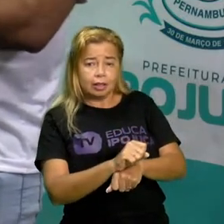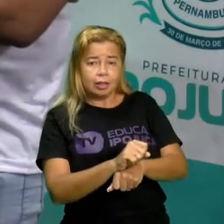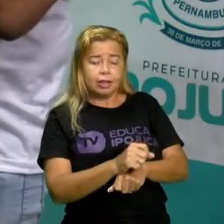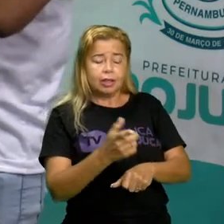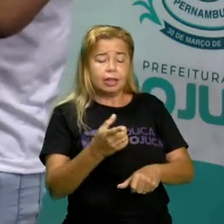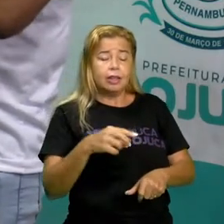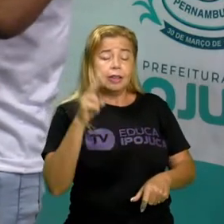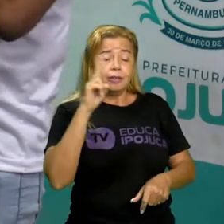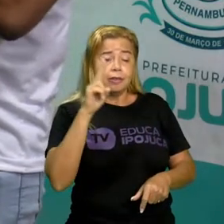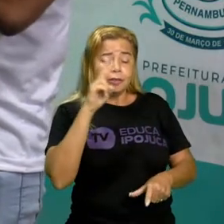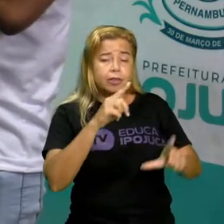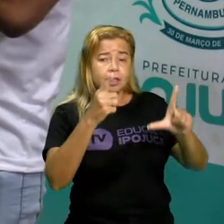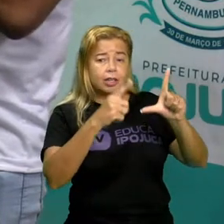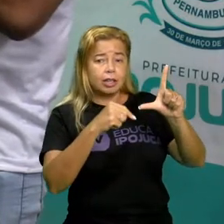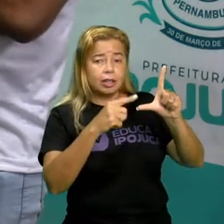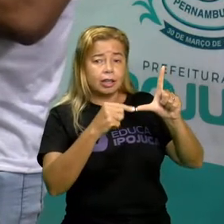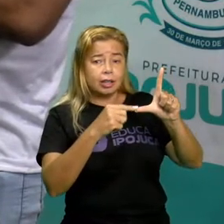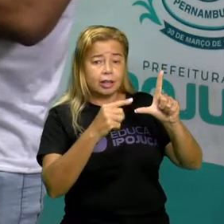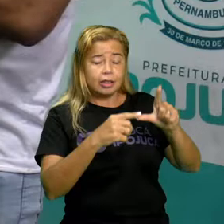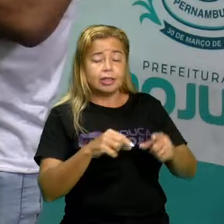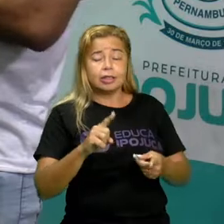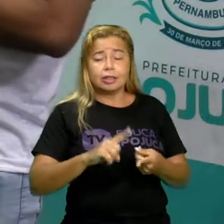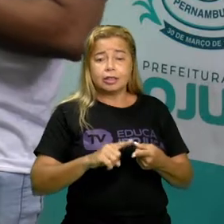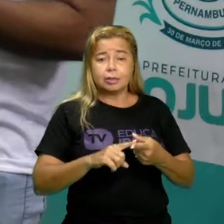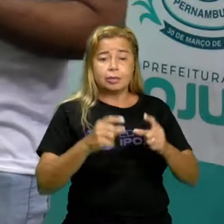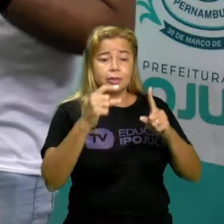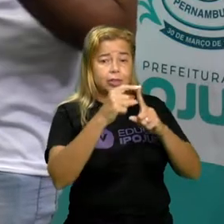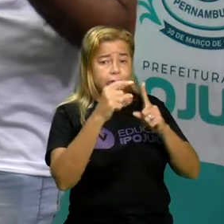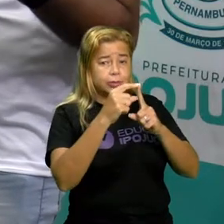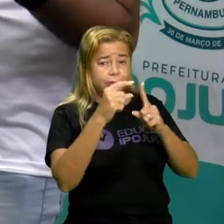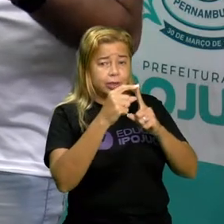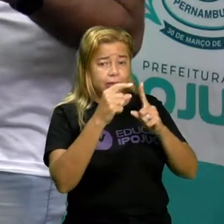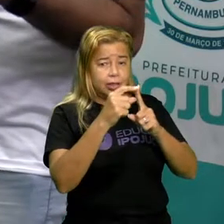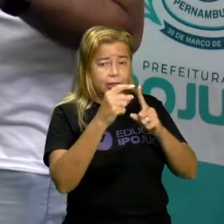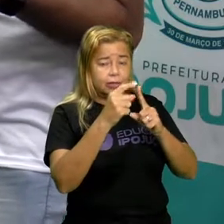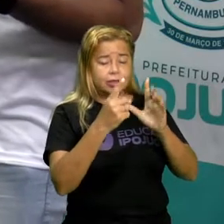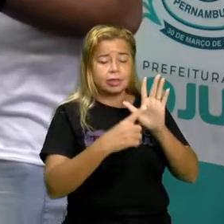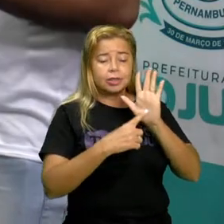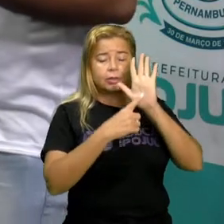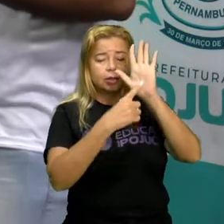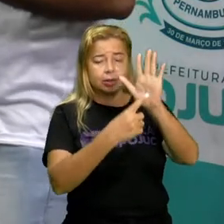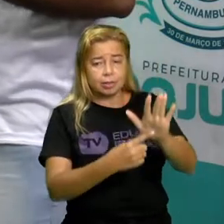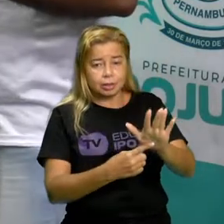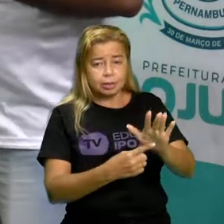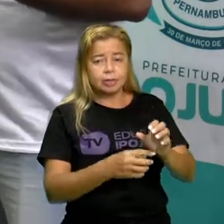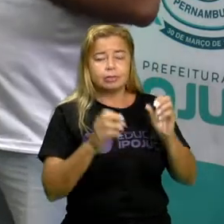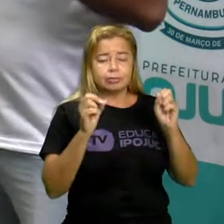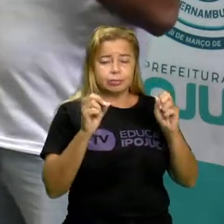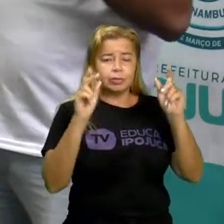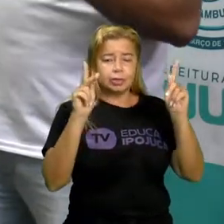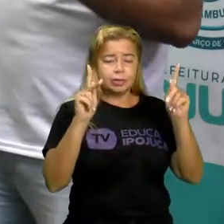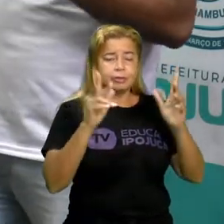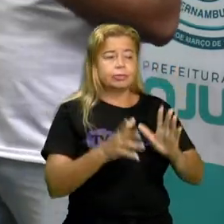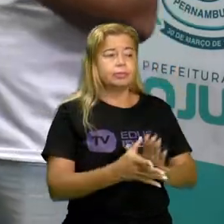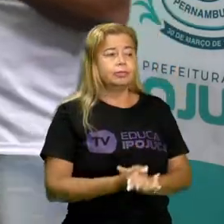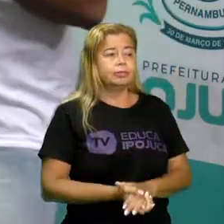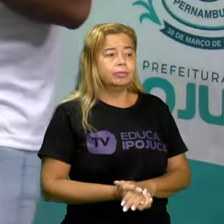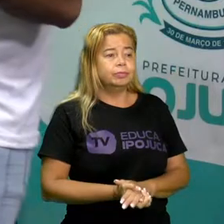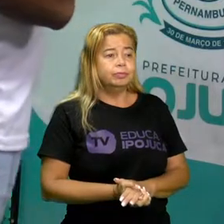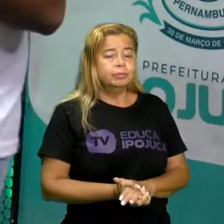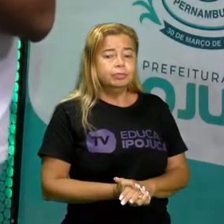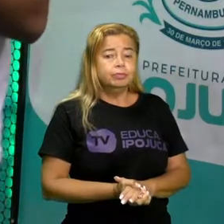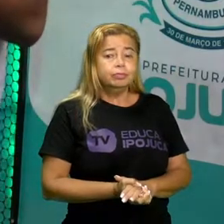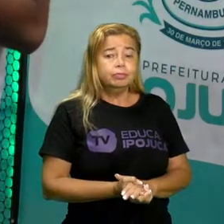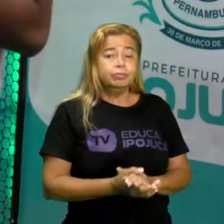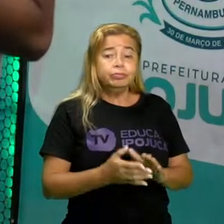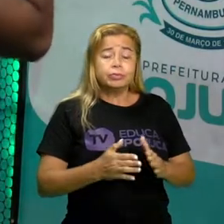cada uma dessas letras aqui e as palavras que tem embaixo representando cada uma delas, tá bom? Beleza. A